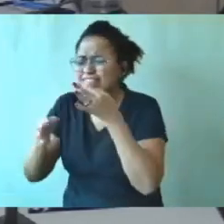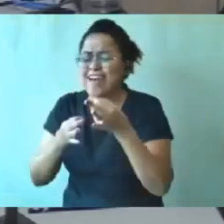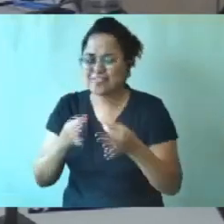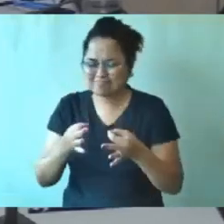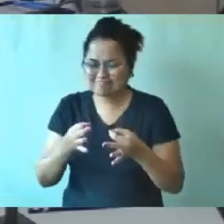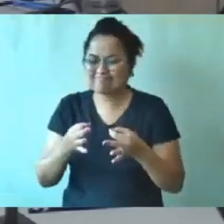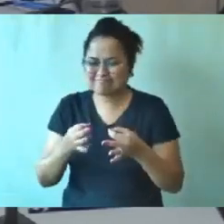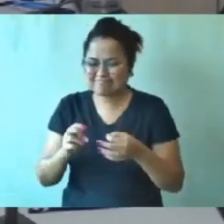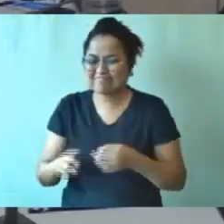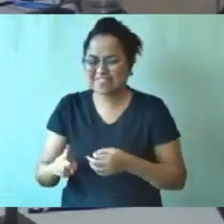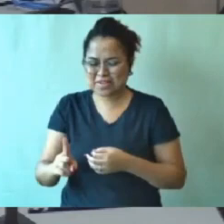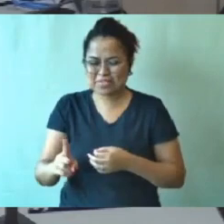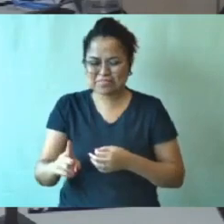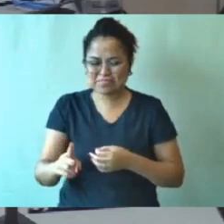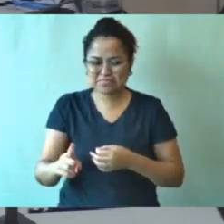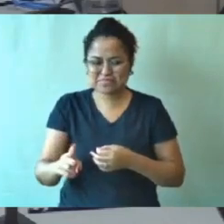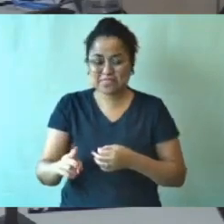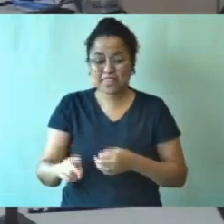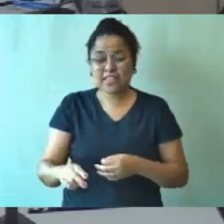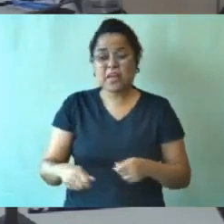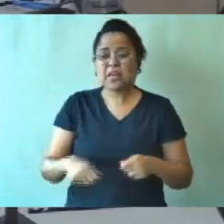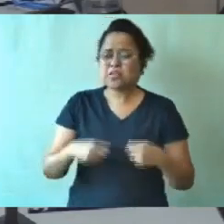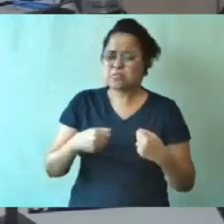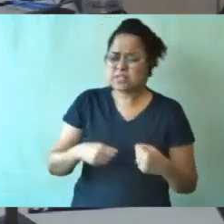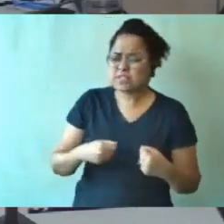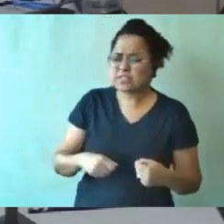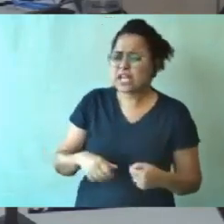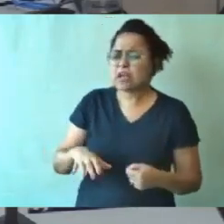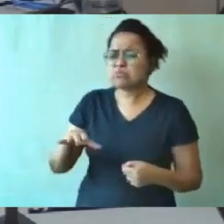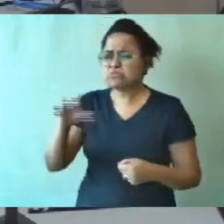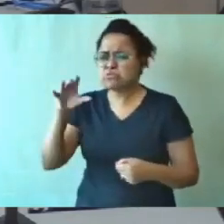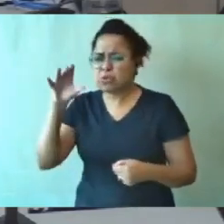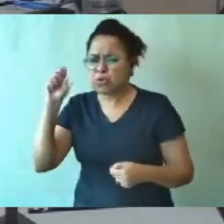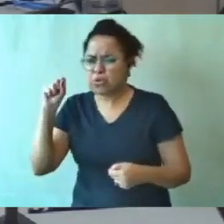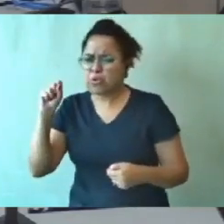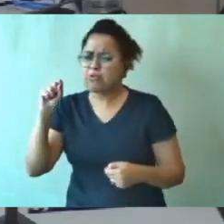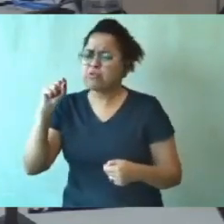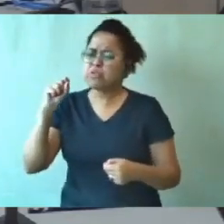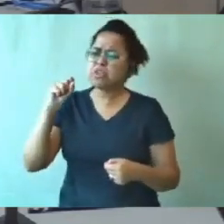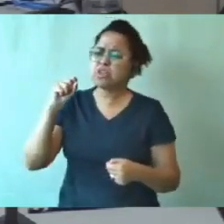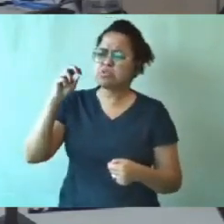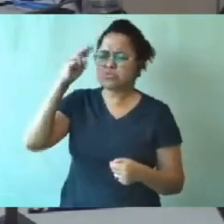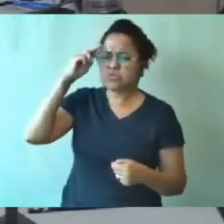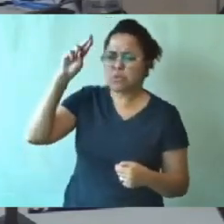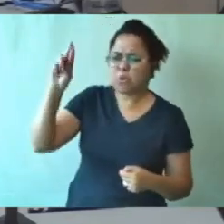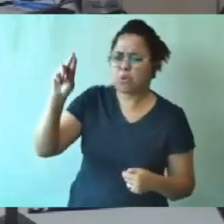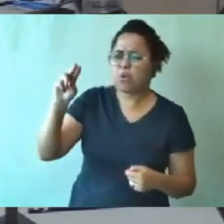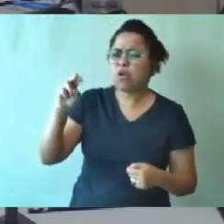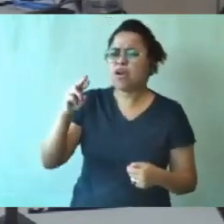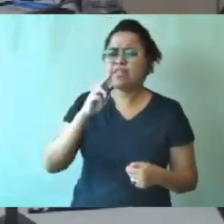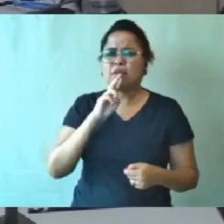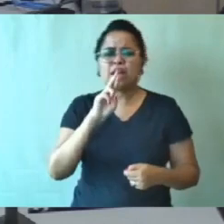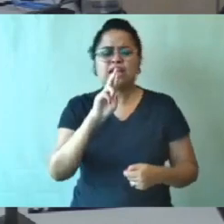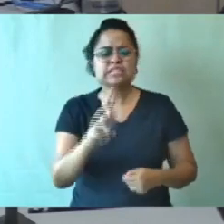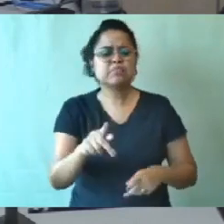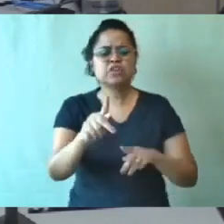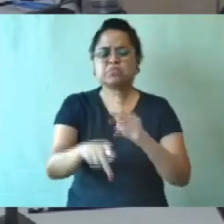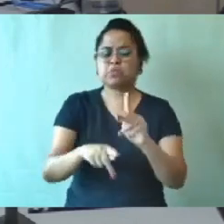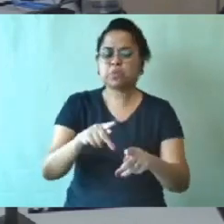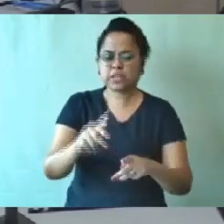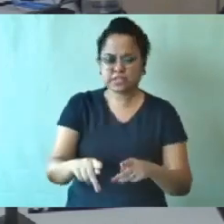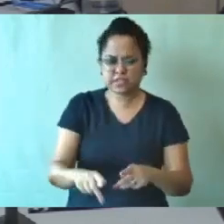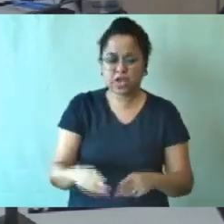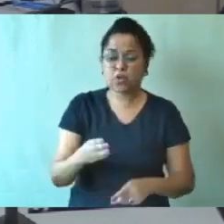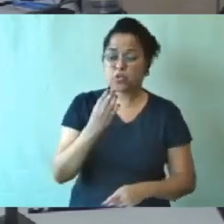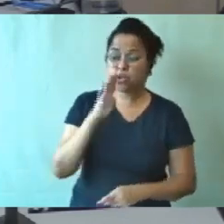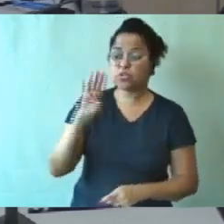Então, nós precisávamos de ouvir o senhor, nós precisamos de dar uma resposta para a população. O nosso mandato é, sim, para